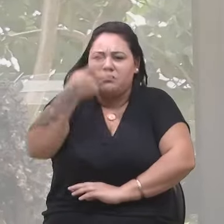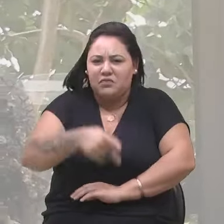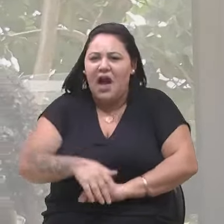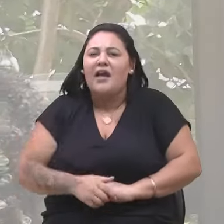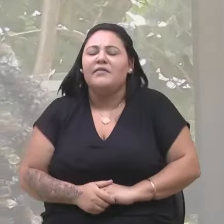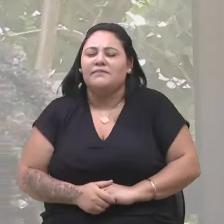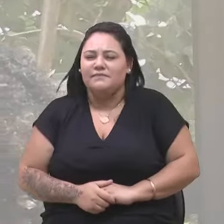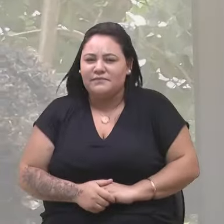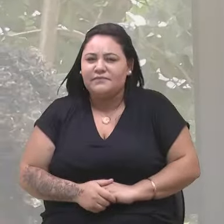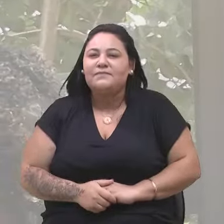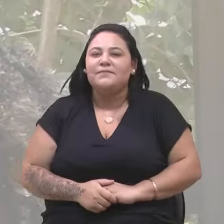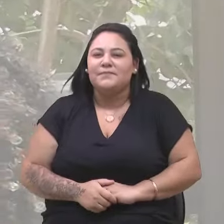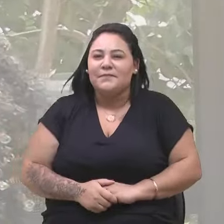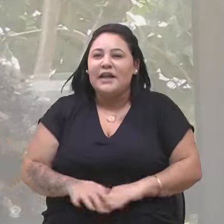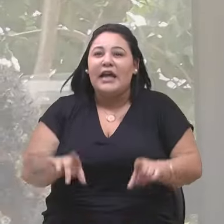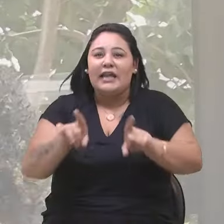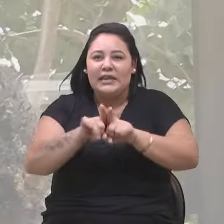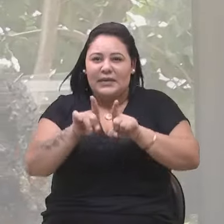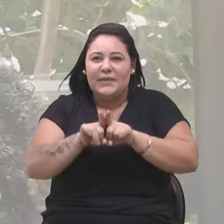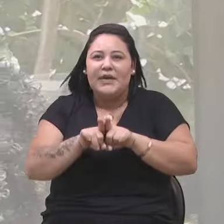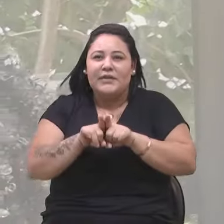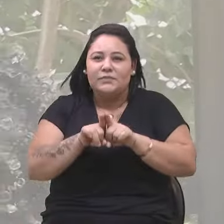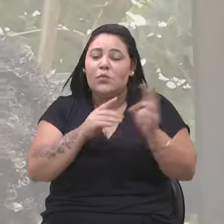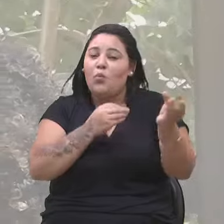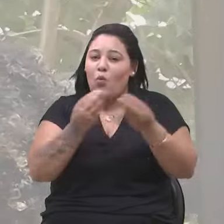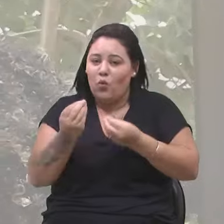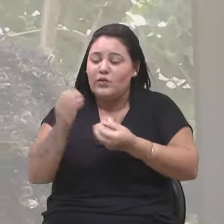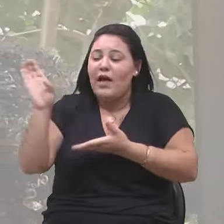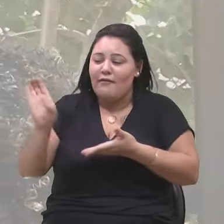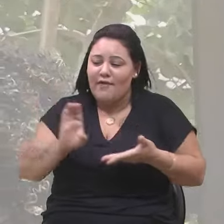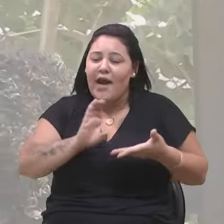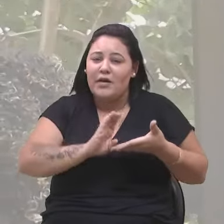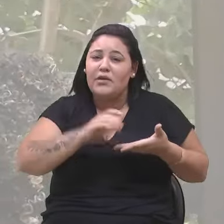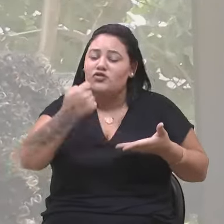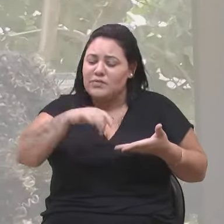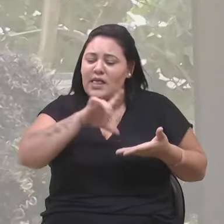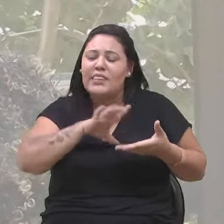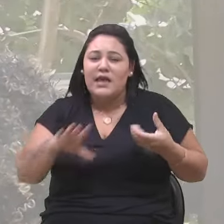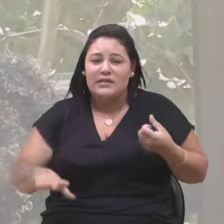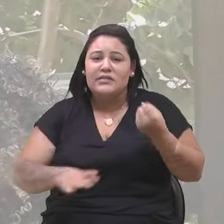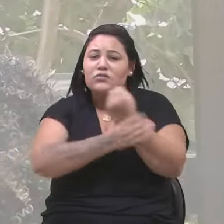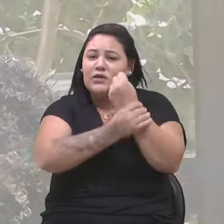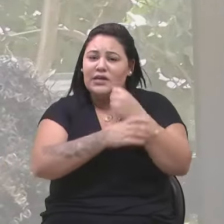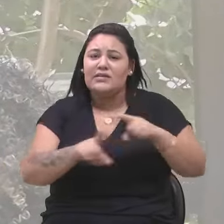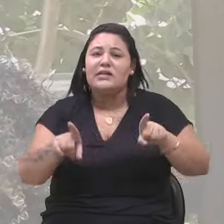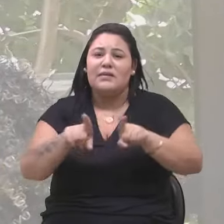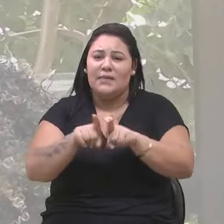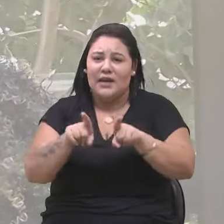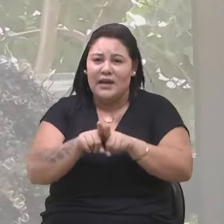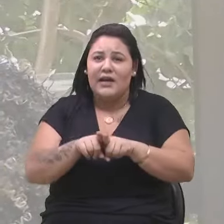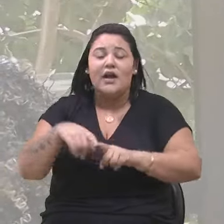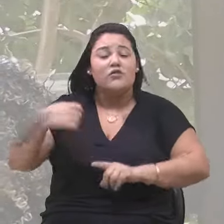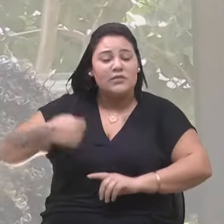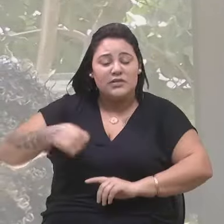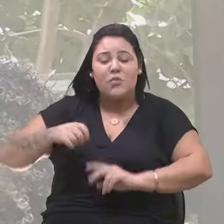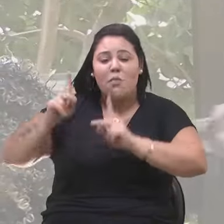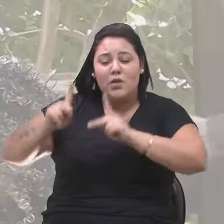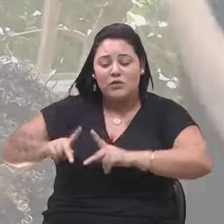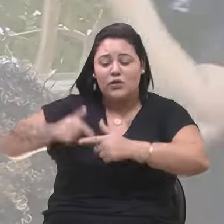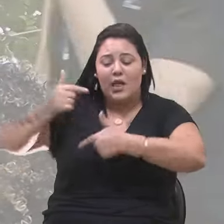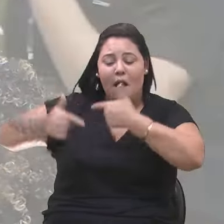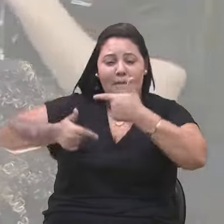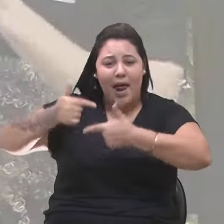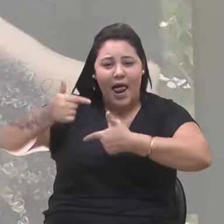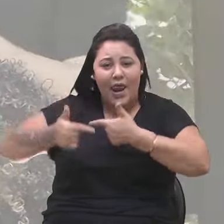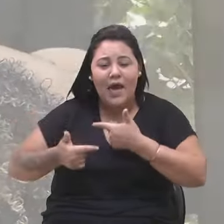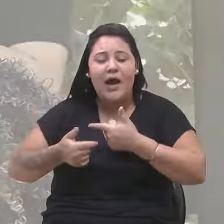Também parte da aporte vai para a nossa segurança. Precisamos de ter uma segurança, precisamos de gente trabalhadora, e esse pessoal